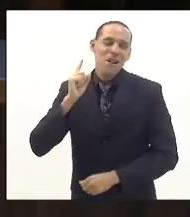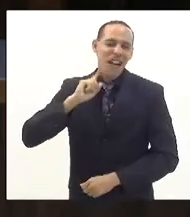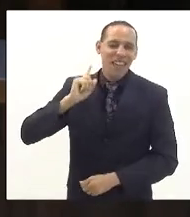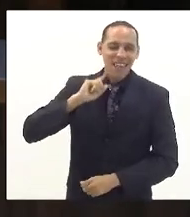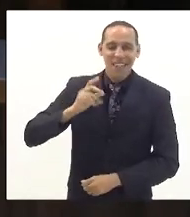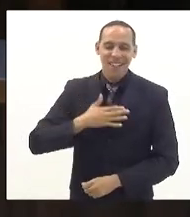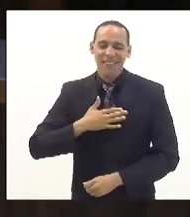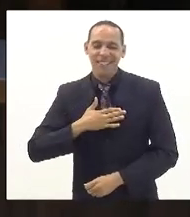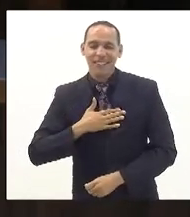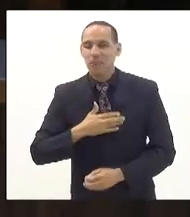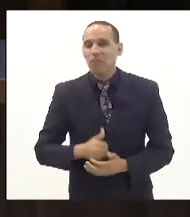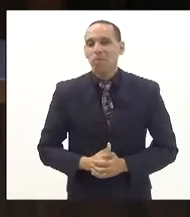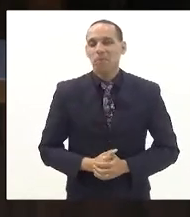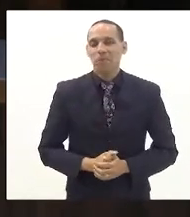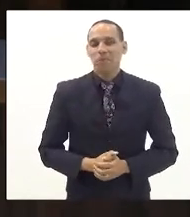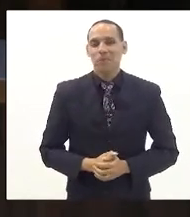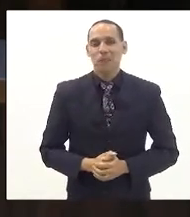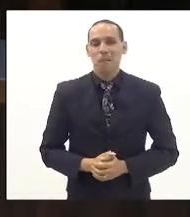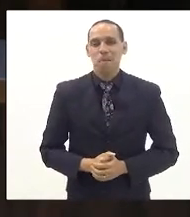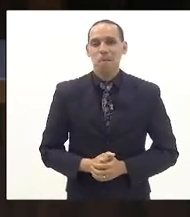rubro-negra.